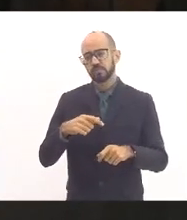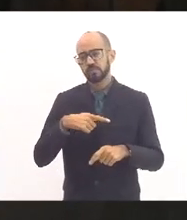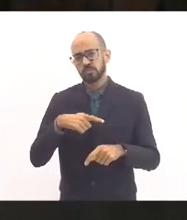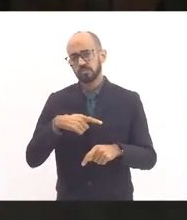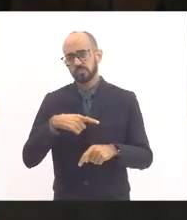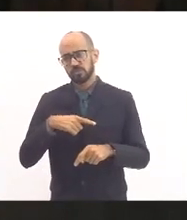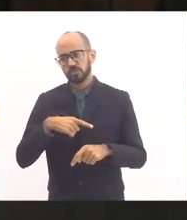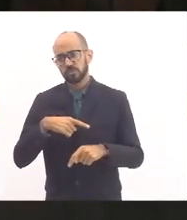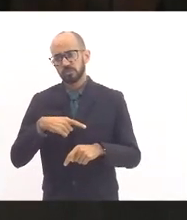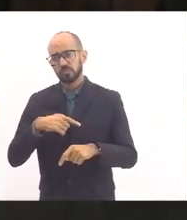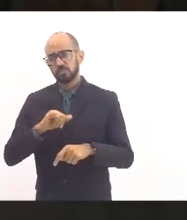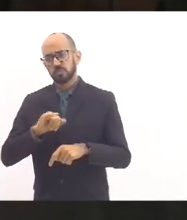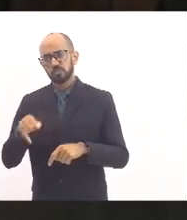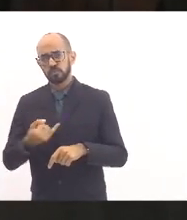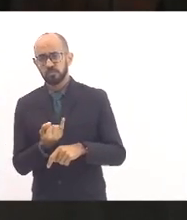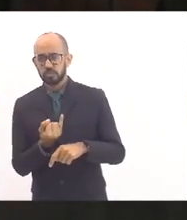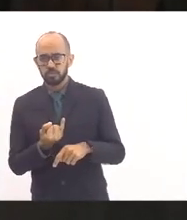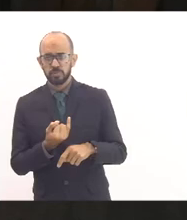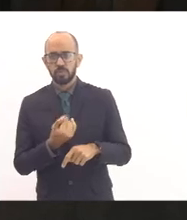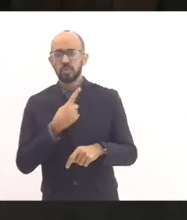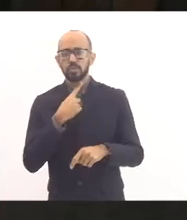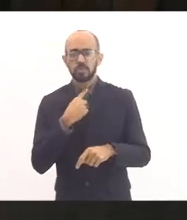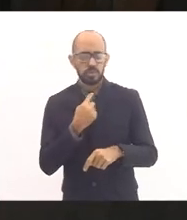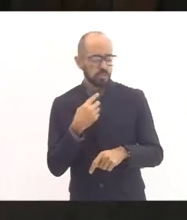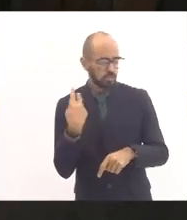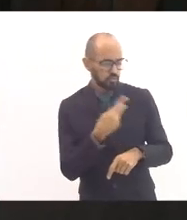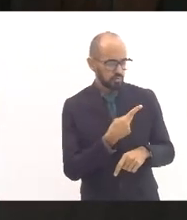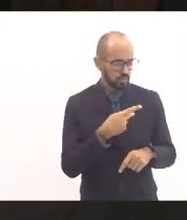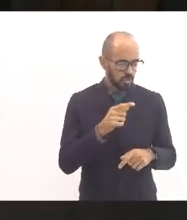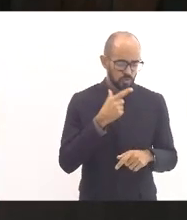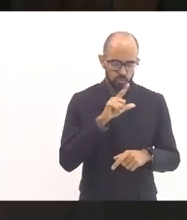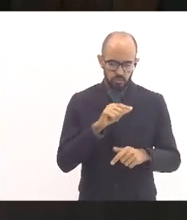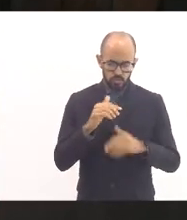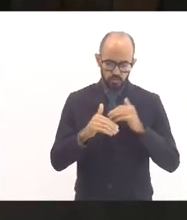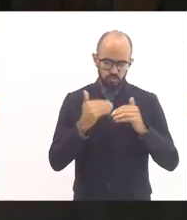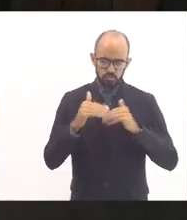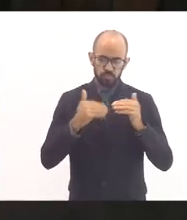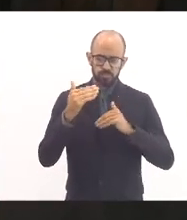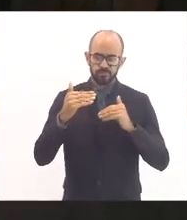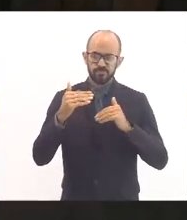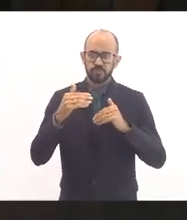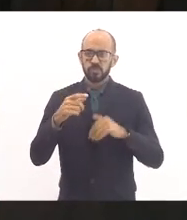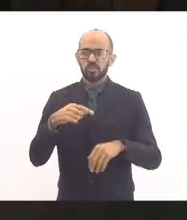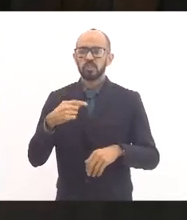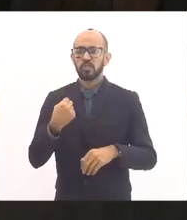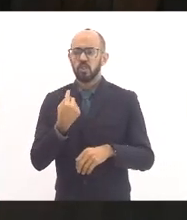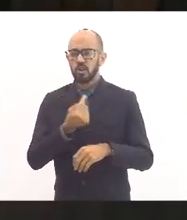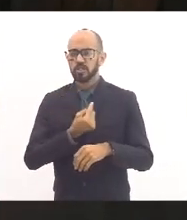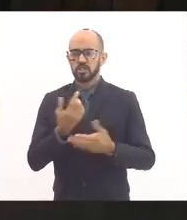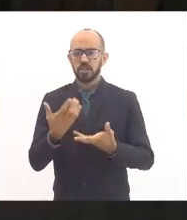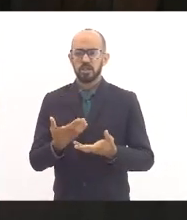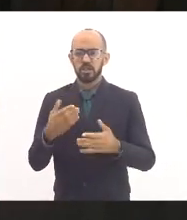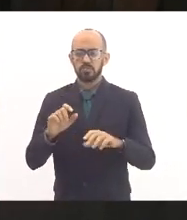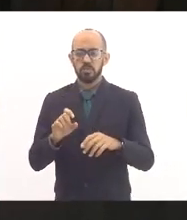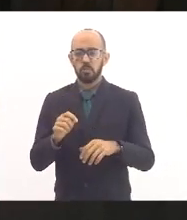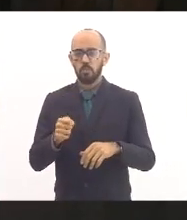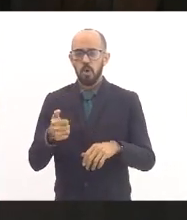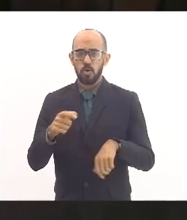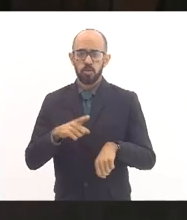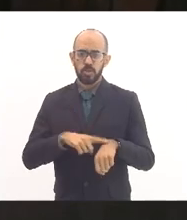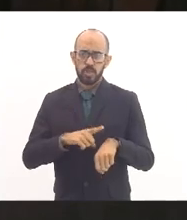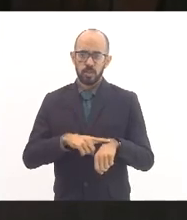e os vossos desejos se concretizem nós queremos de curtíssimo espaço de tempo